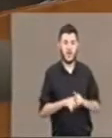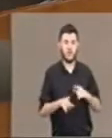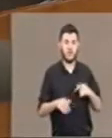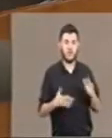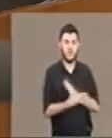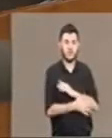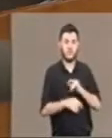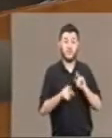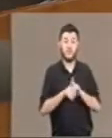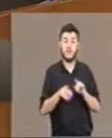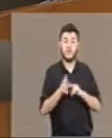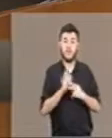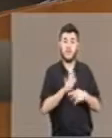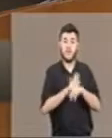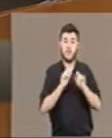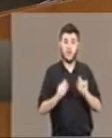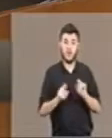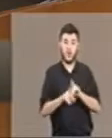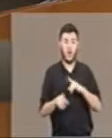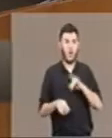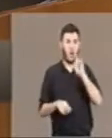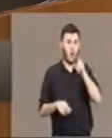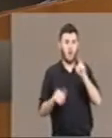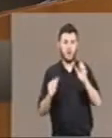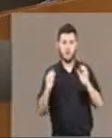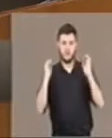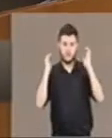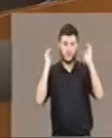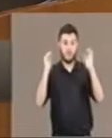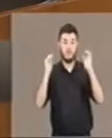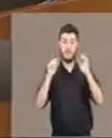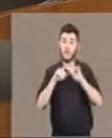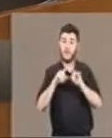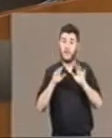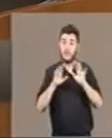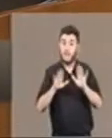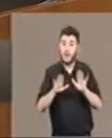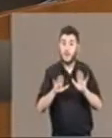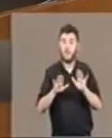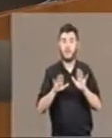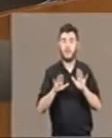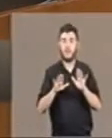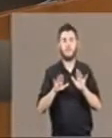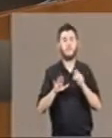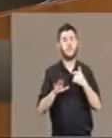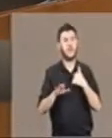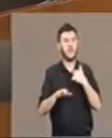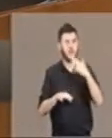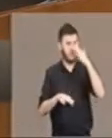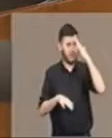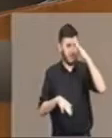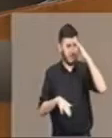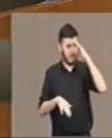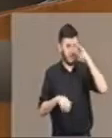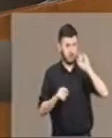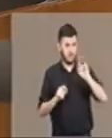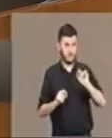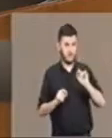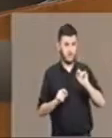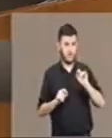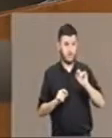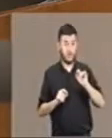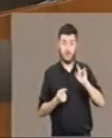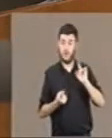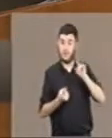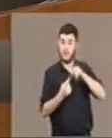superior. Então, consequentemente, deveria, ao meu ver, deveria, para suprir a